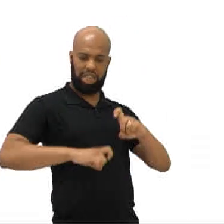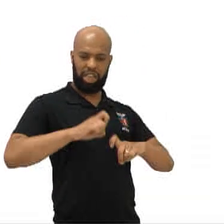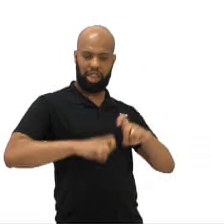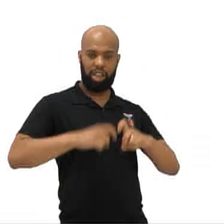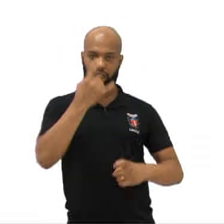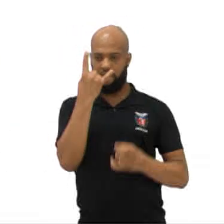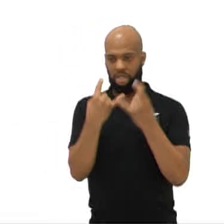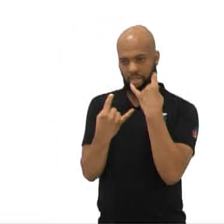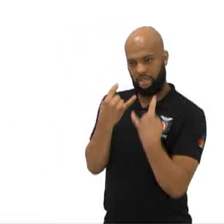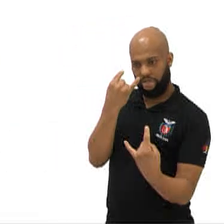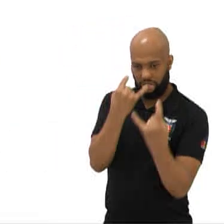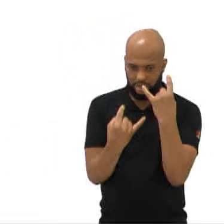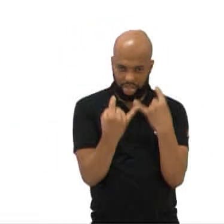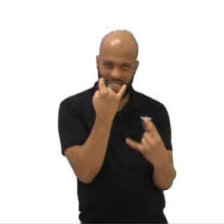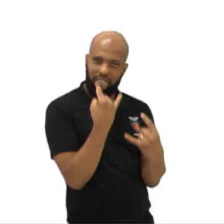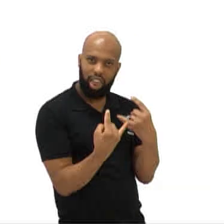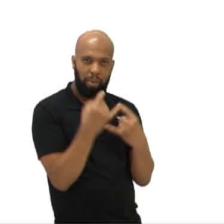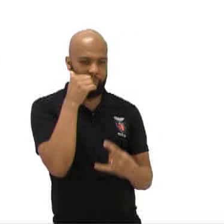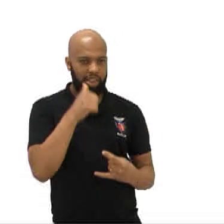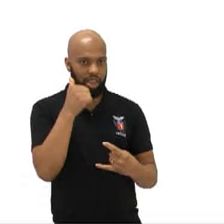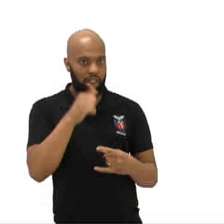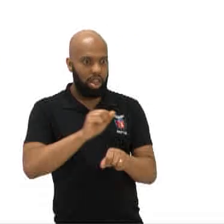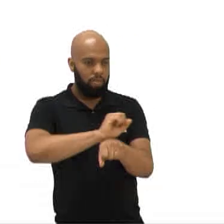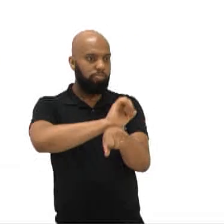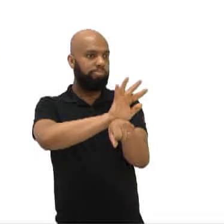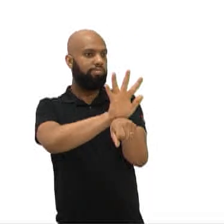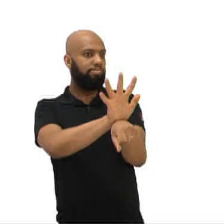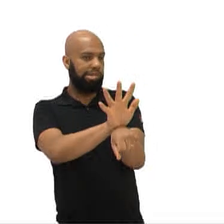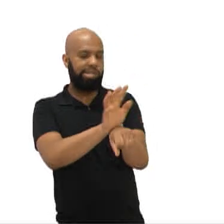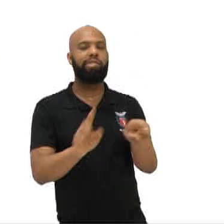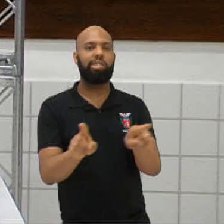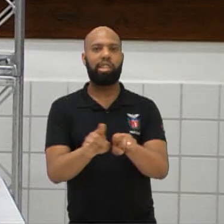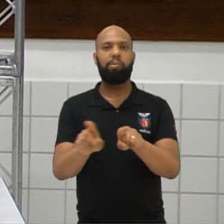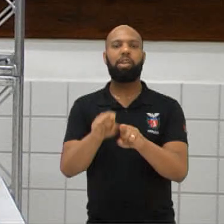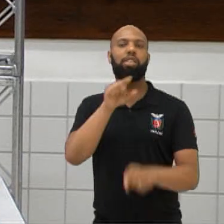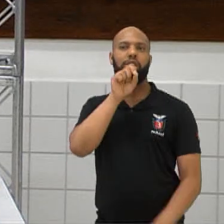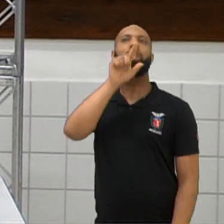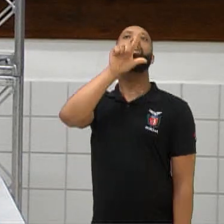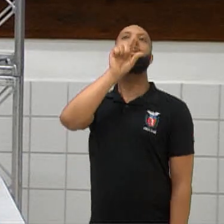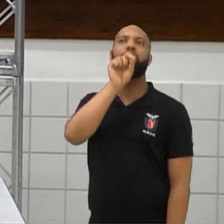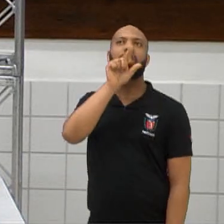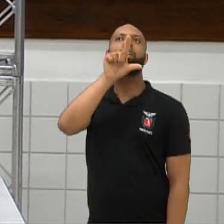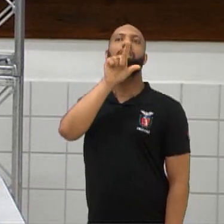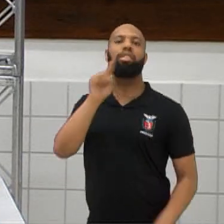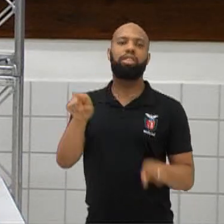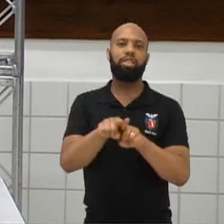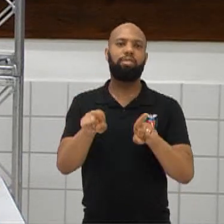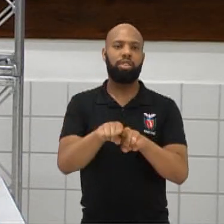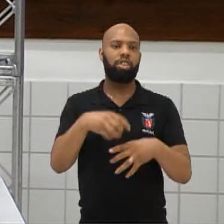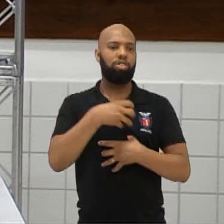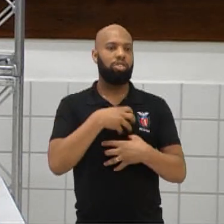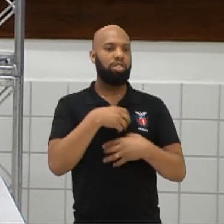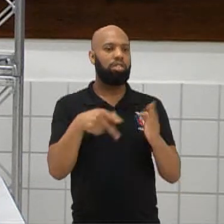caso ali, para poder atrair as fêmeas. O canto também faz parte desse processo aí